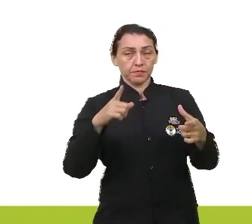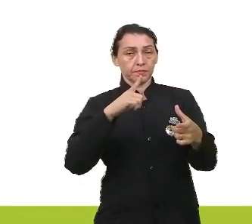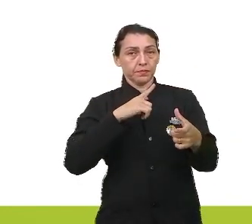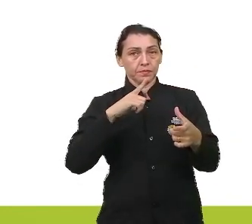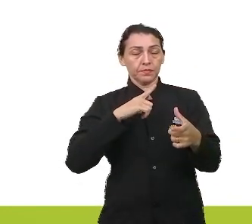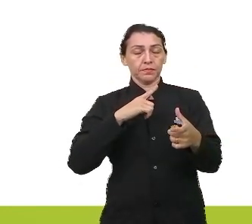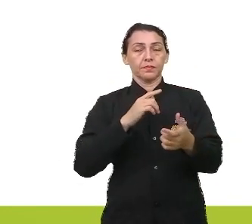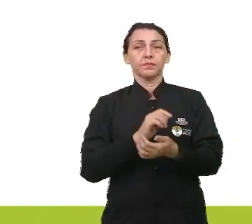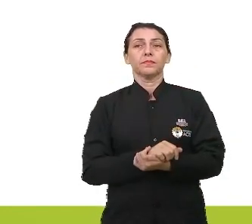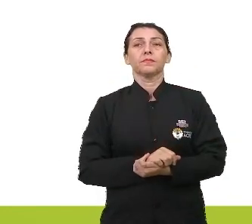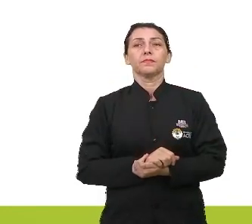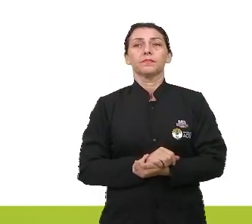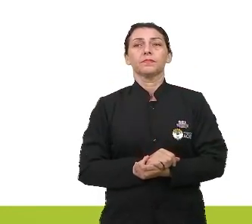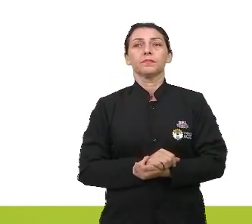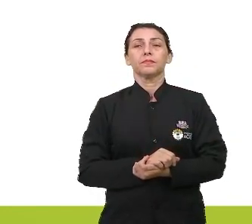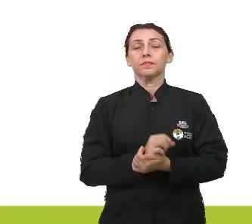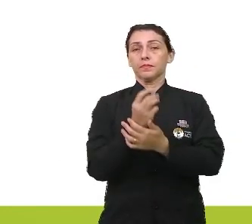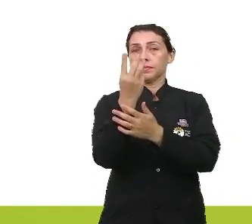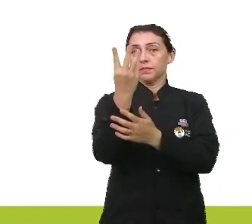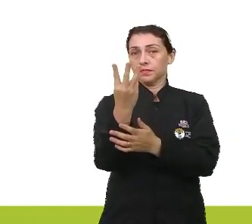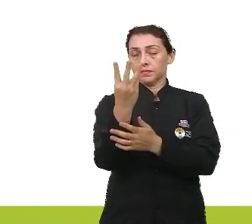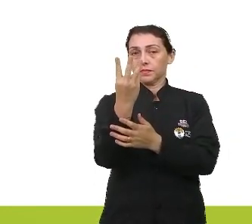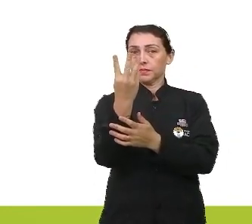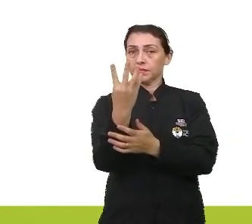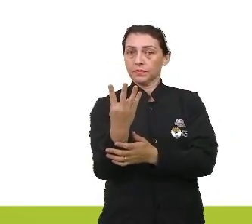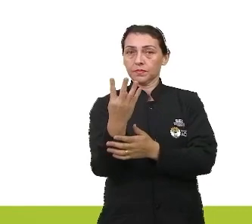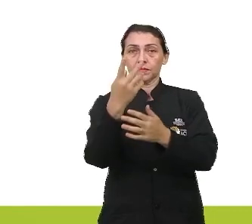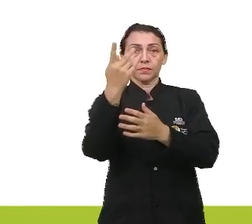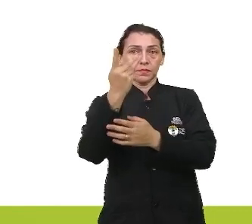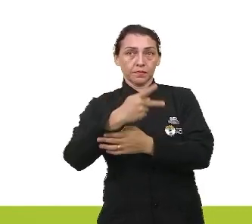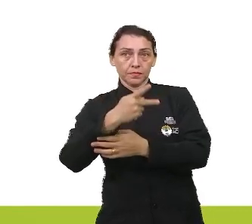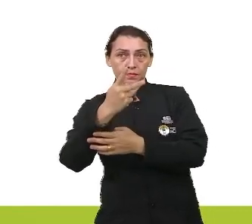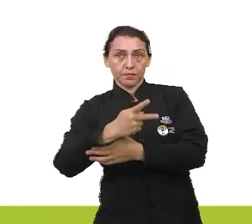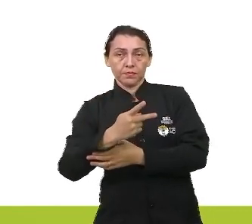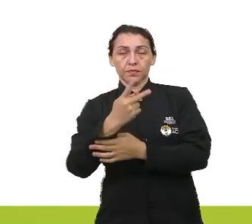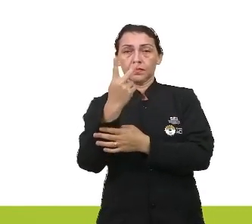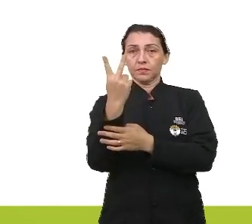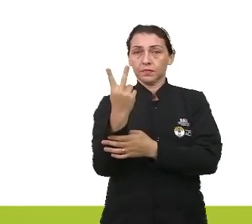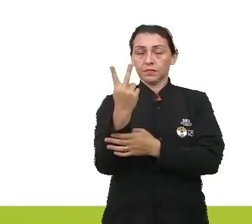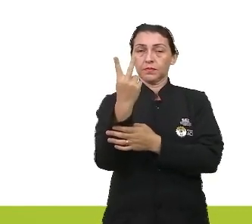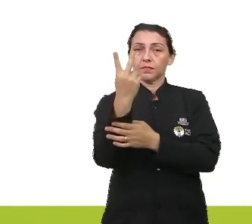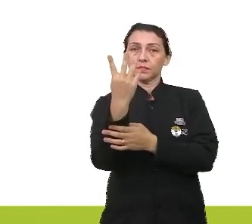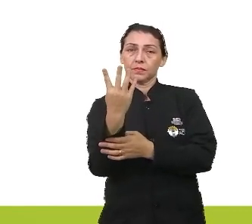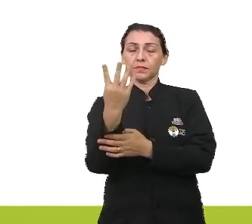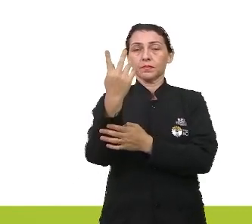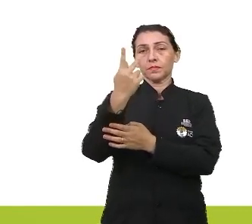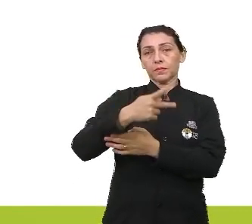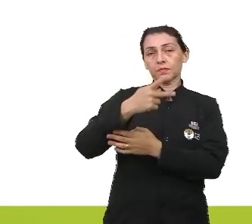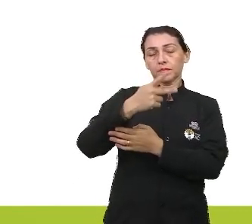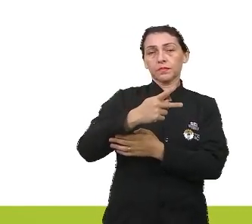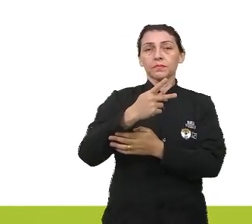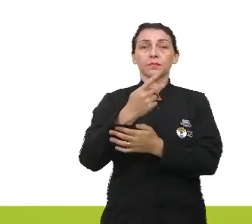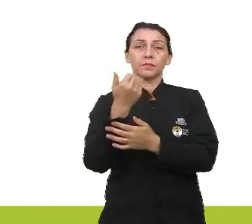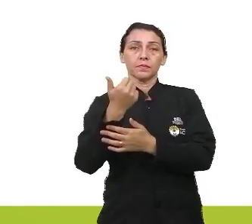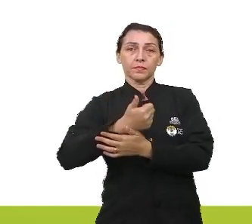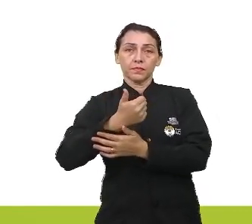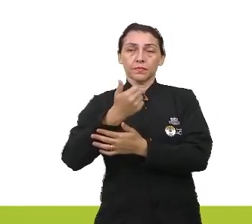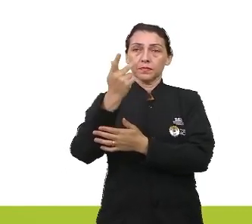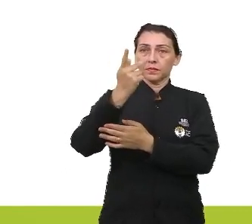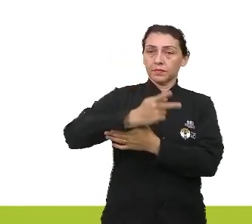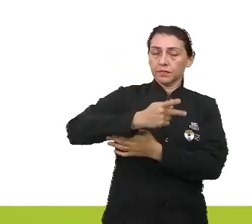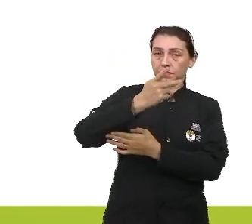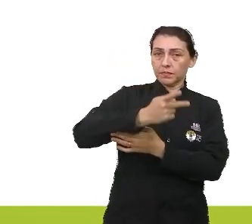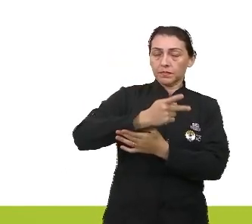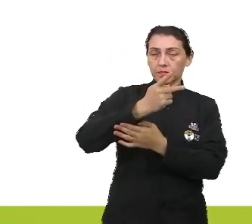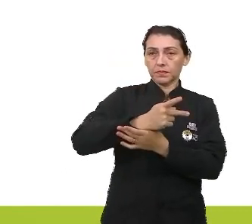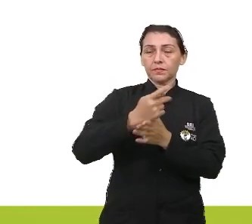tem entre 3 e 4 períodos, né? 2 a 4 períodos. Vamos lá. No primeiro período,